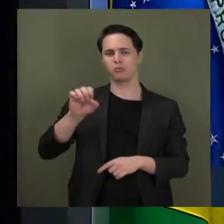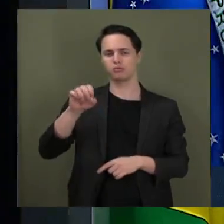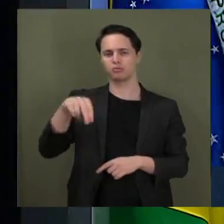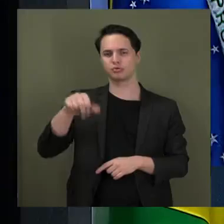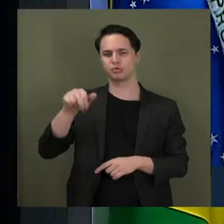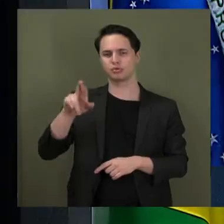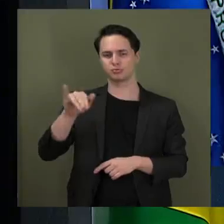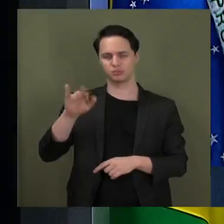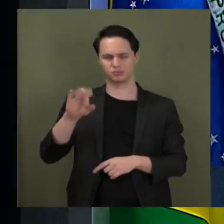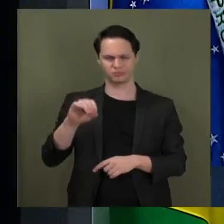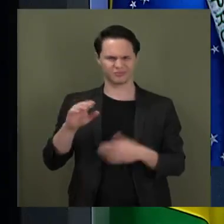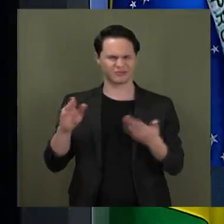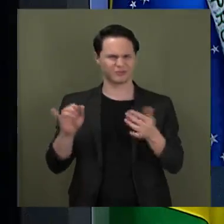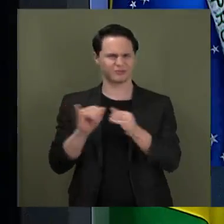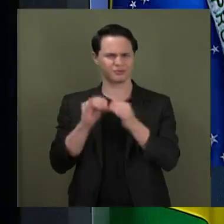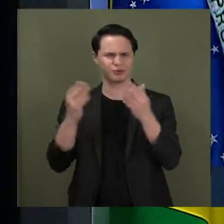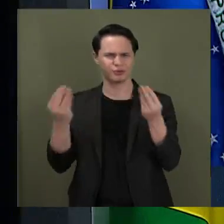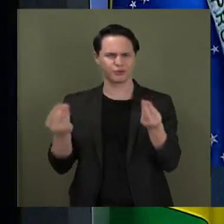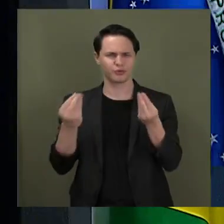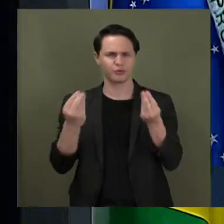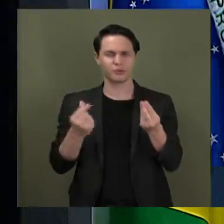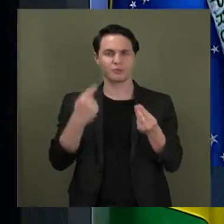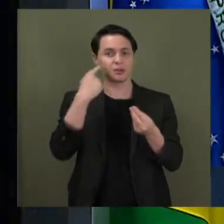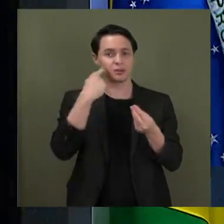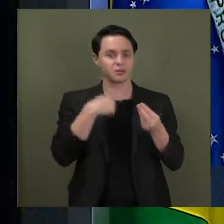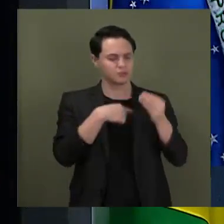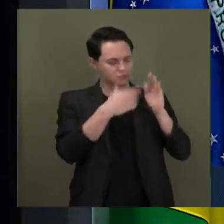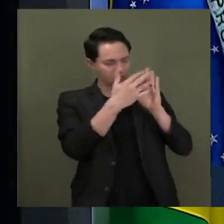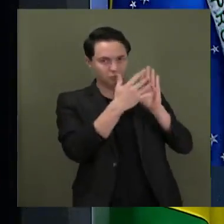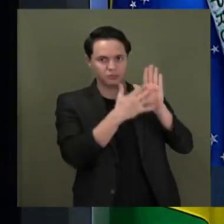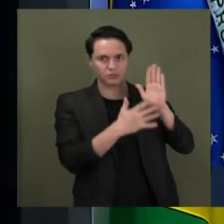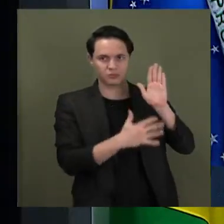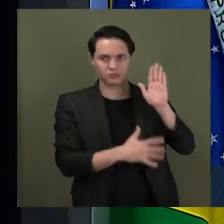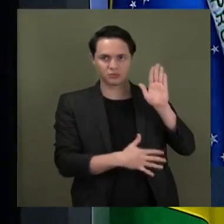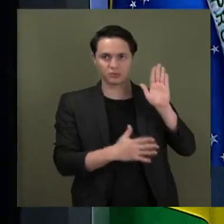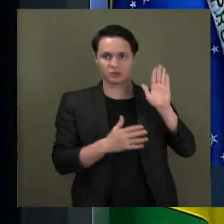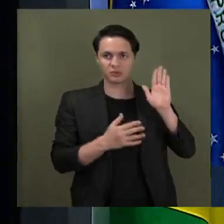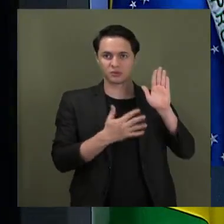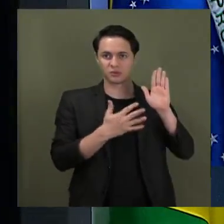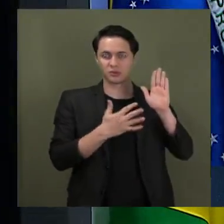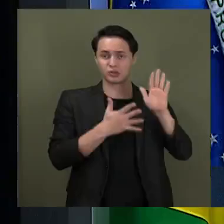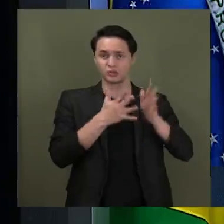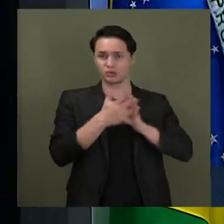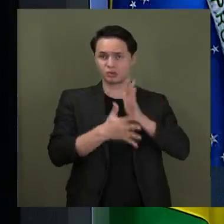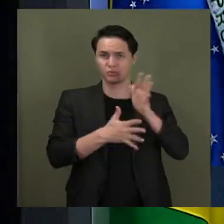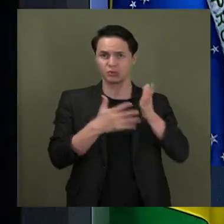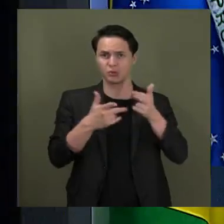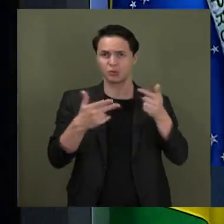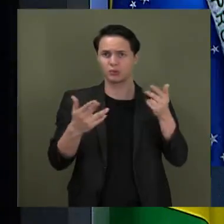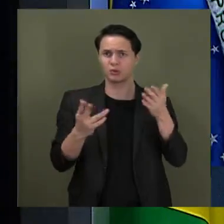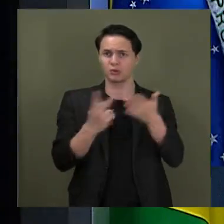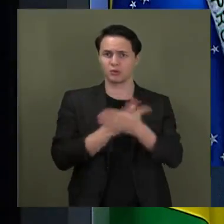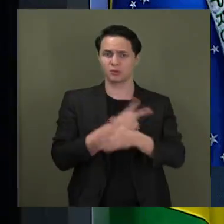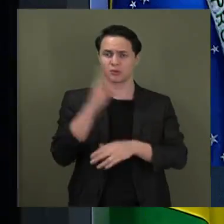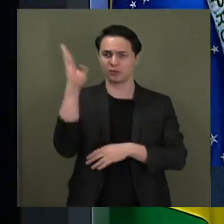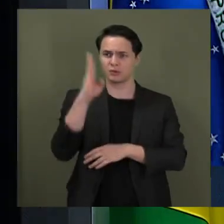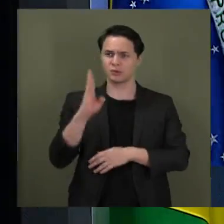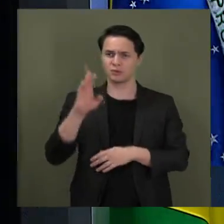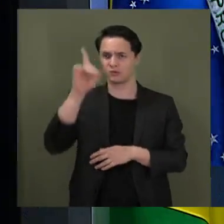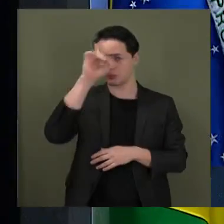ó, a quantidade de discursos que eu tenho por fazer. É tanta coisa acontecendo no Brasil todo dia,